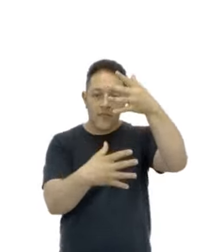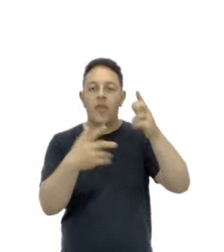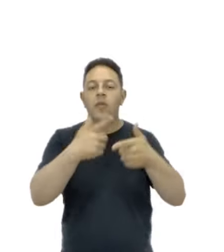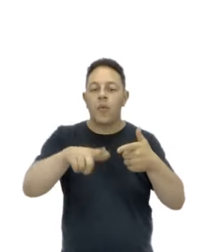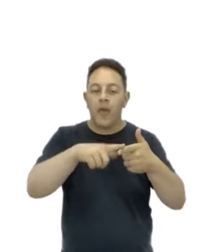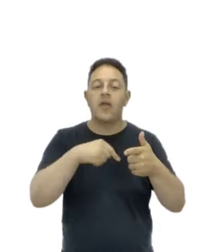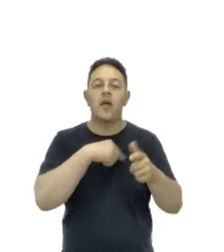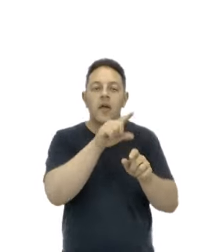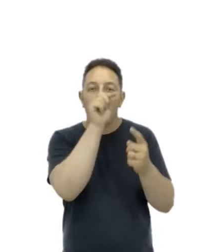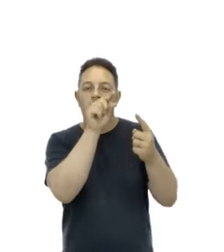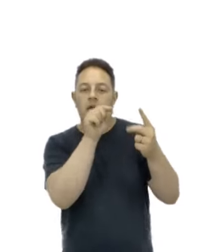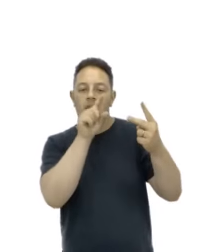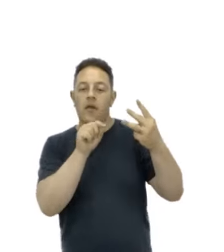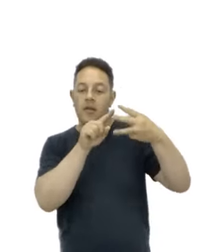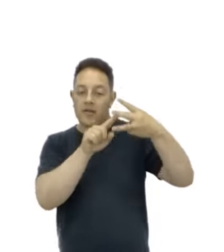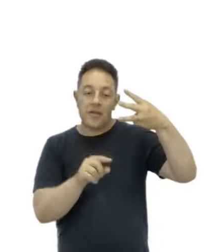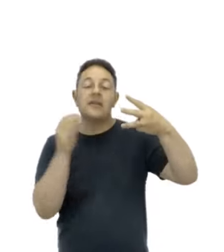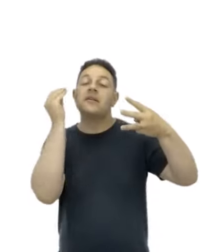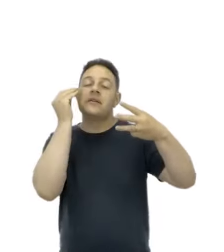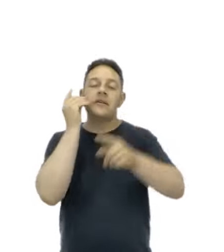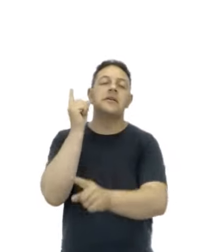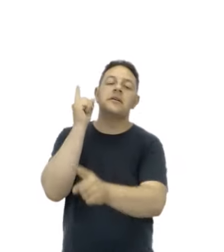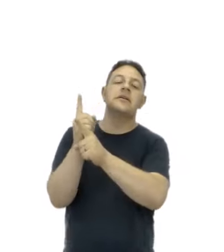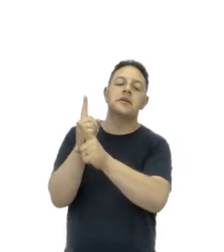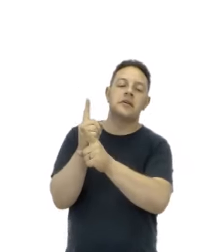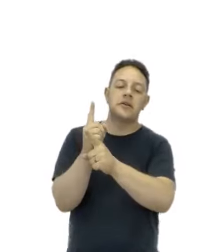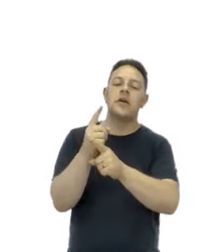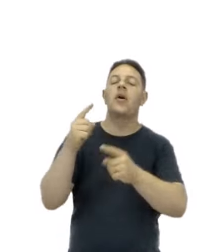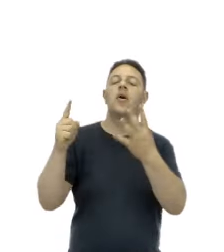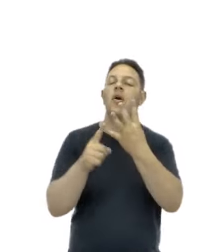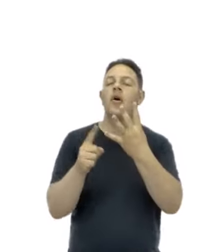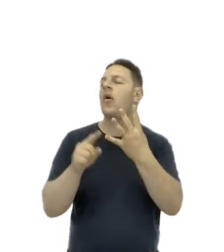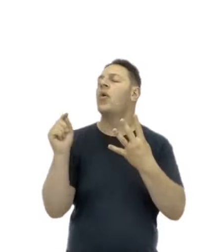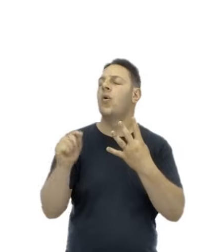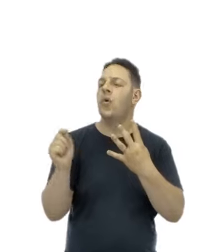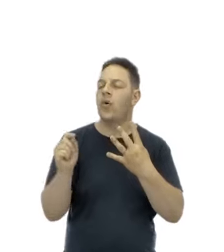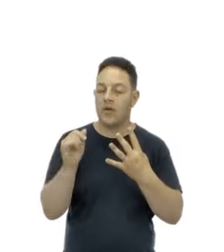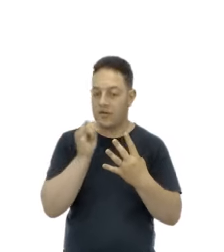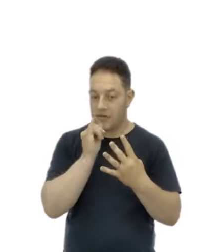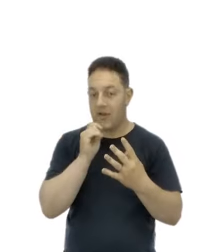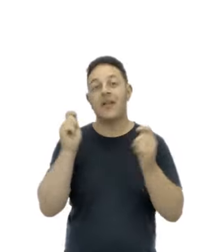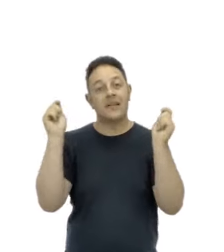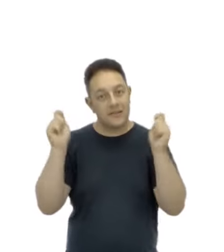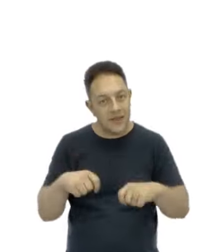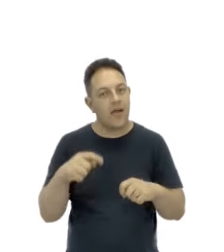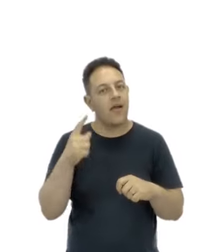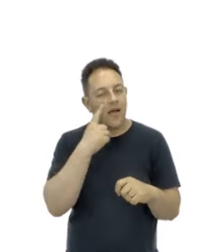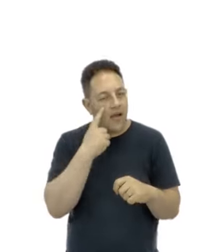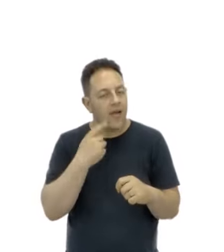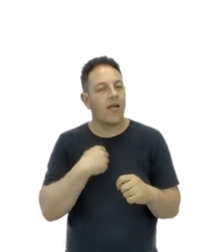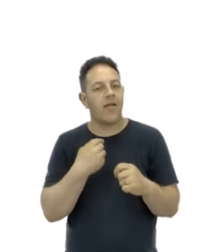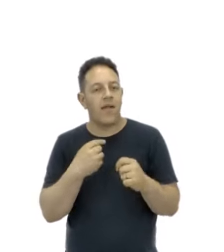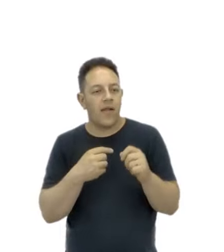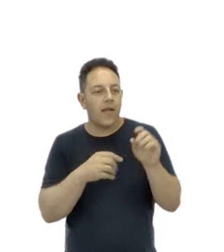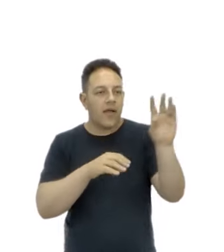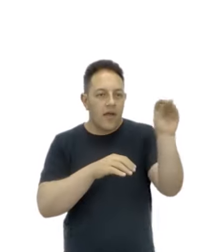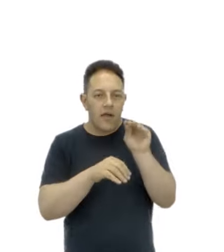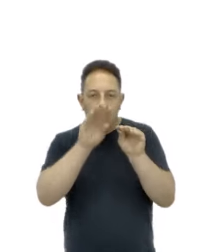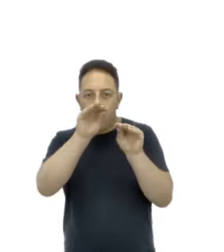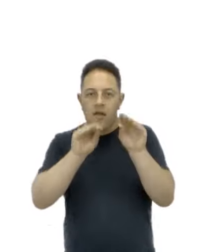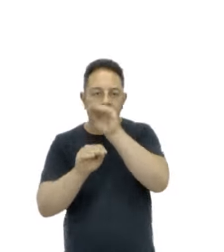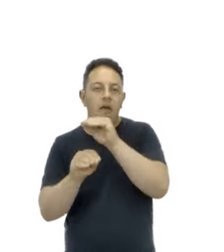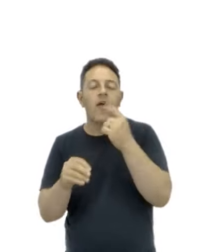desses dados e descobrir o quarto elemento, o que significa que podemos alternar os dados e